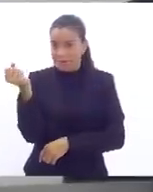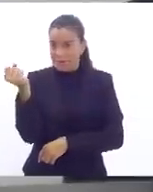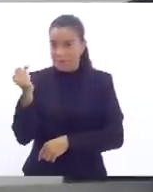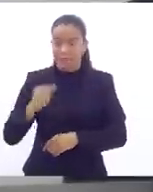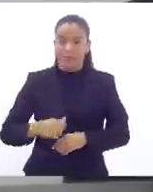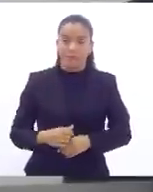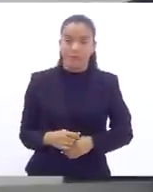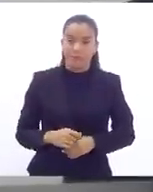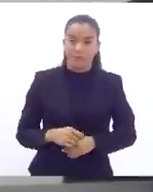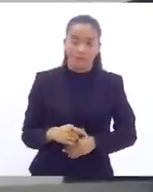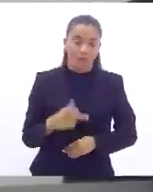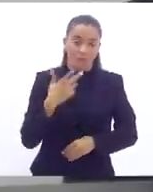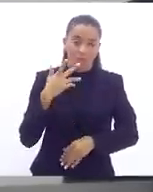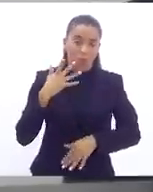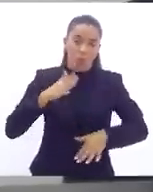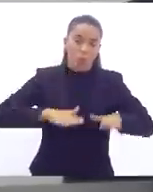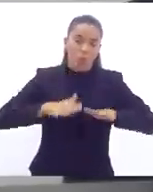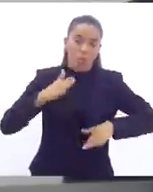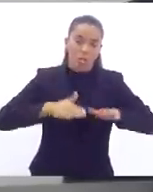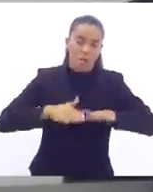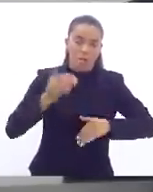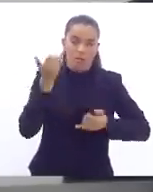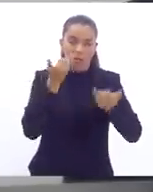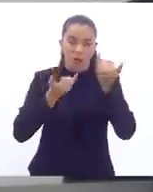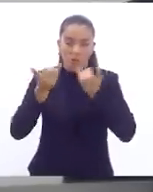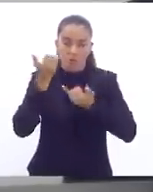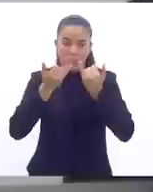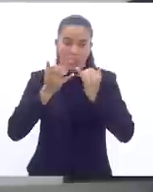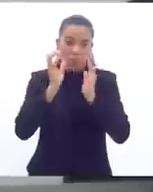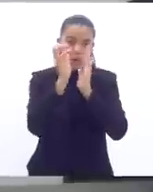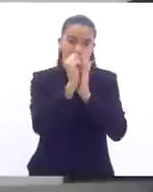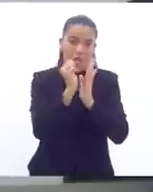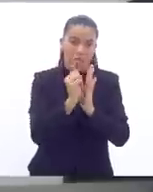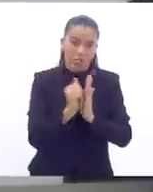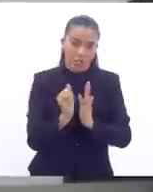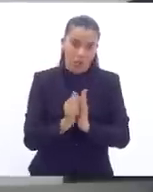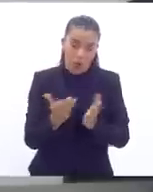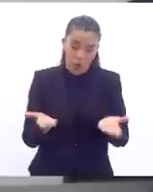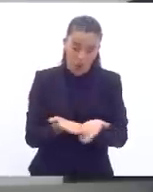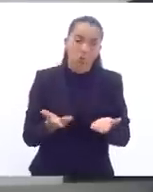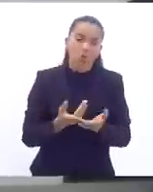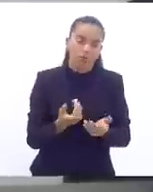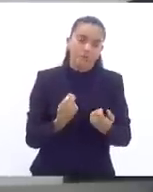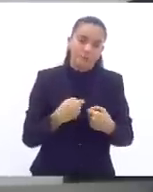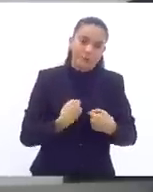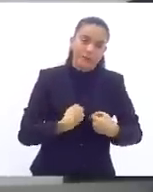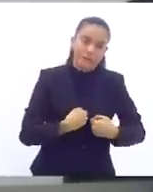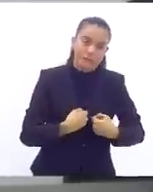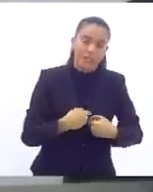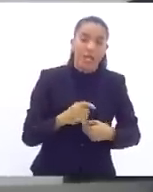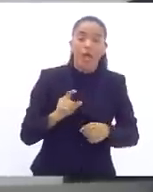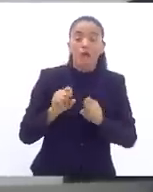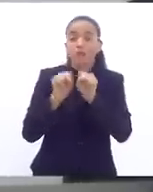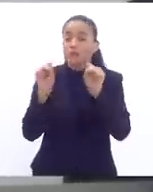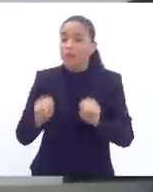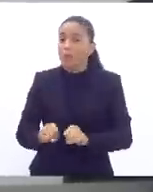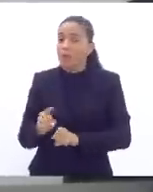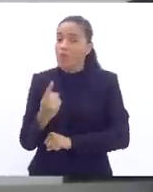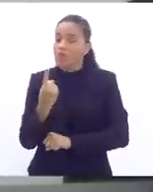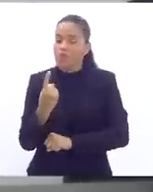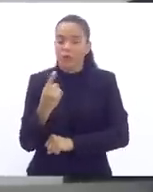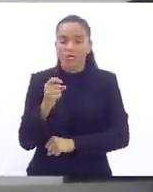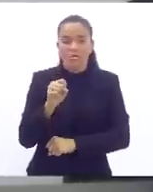não dependeria de informações cadastrais como depende hoje O sistema funciona como um só que é o sig RH